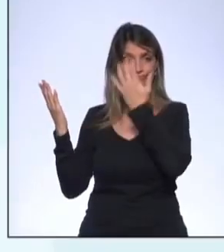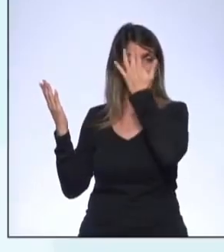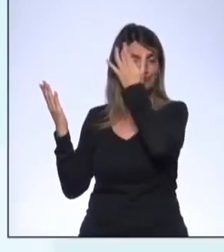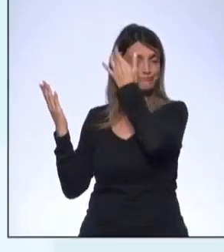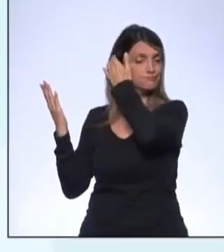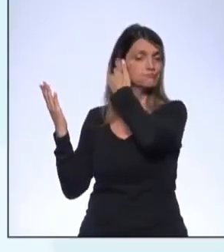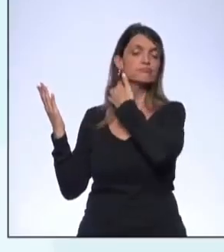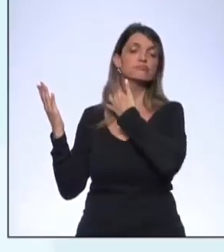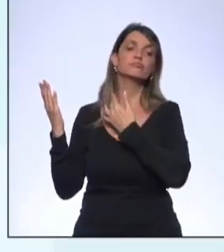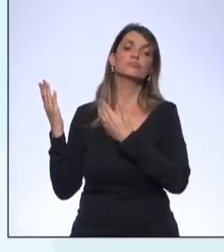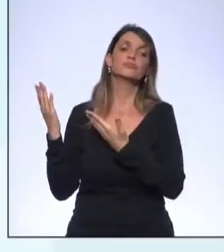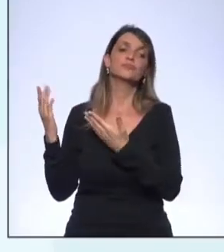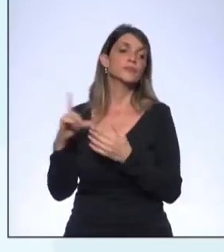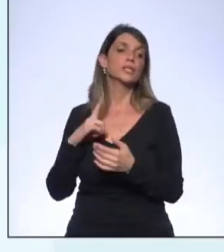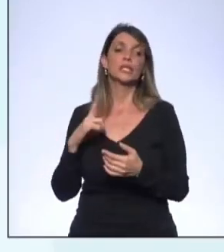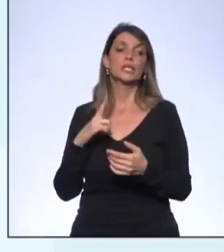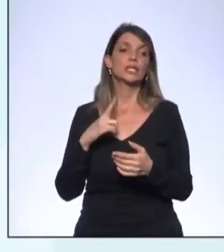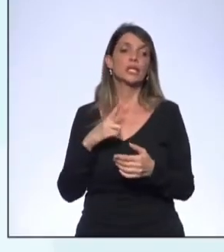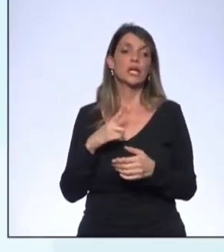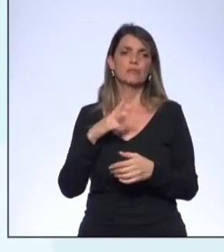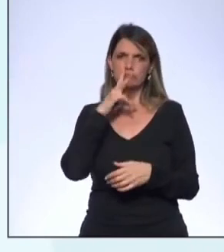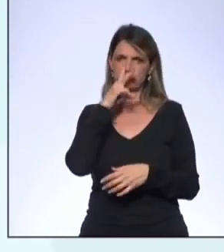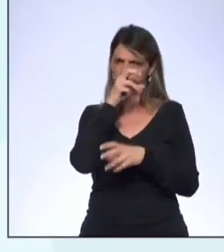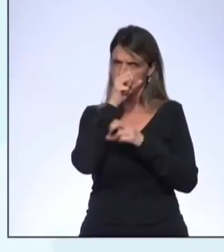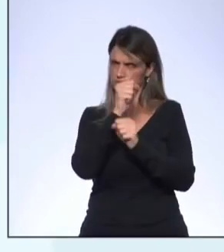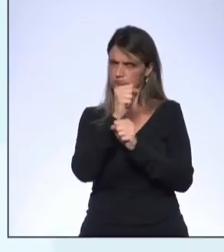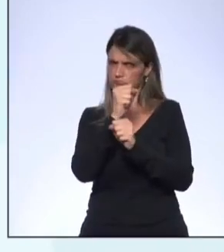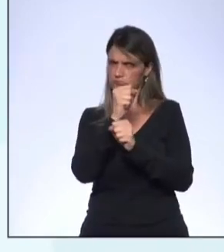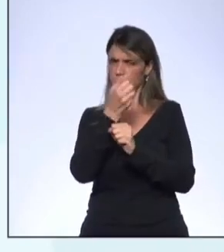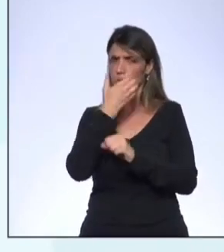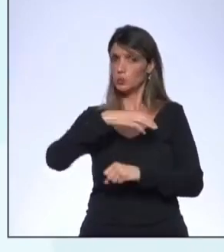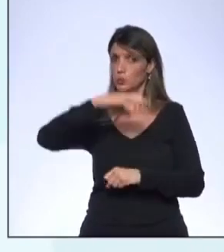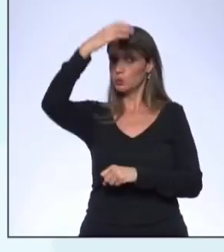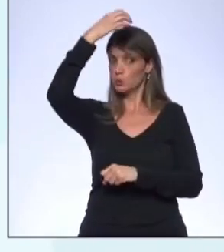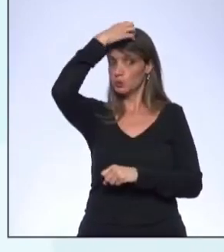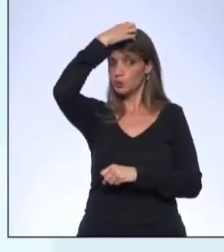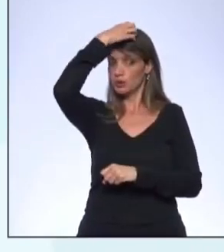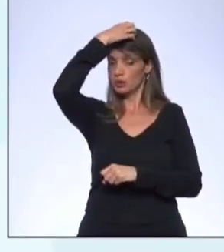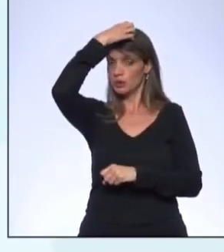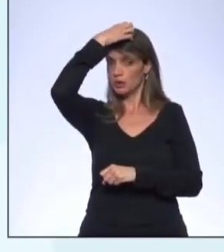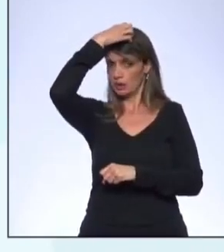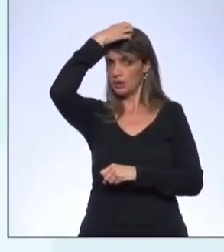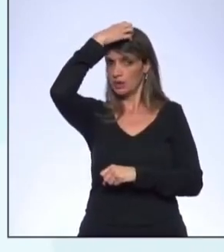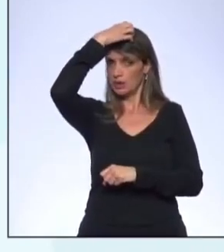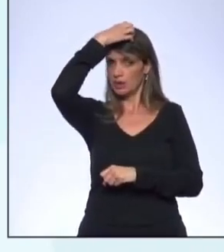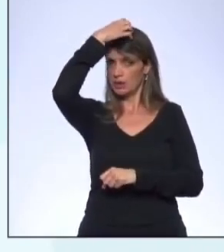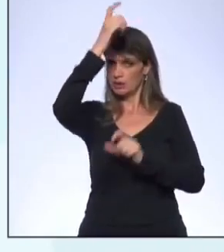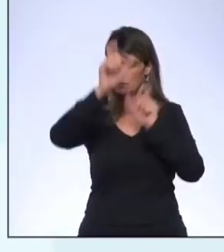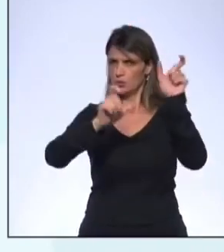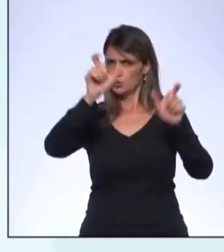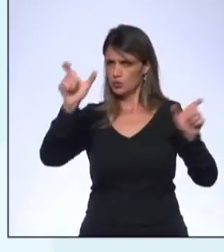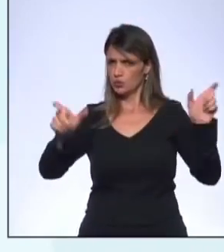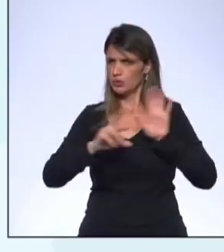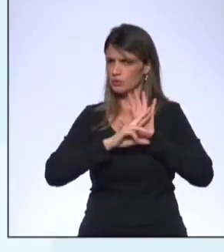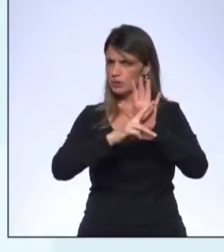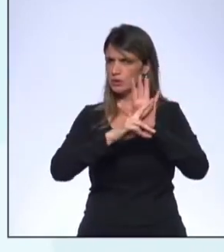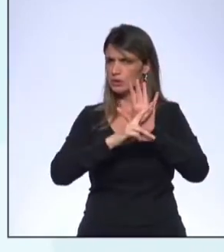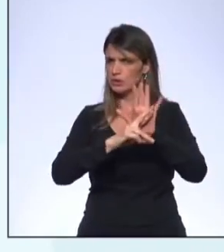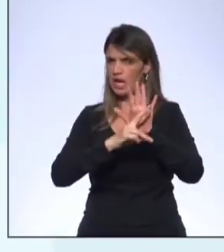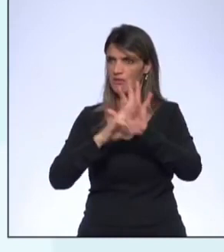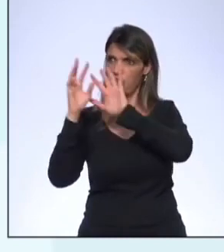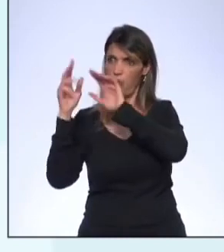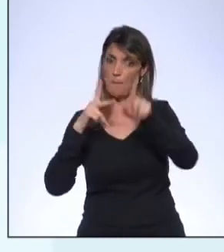aí, né? Nós temos o fortalecimento da figura dos reis. Essa nobreza que representava a galera que foi para as cruzadas